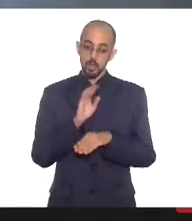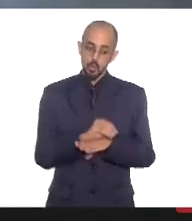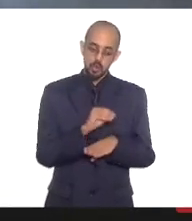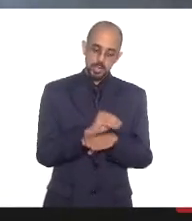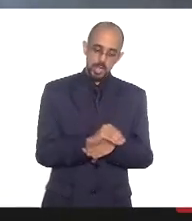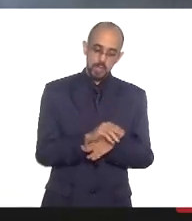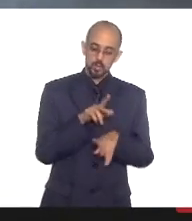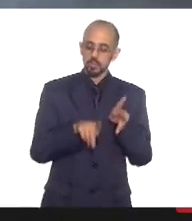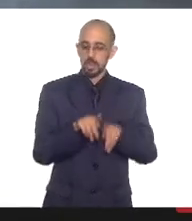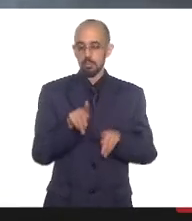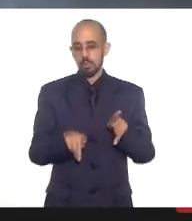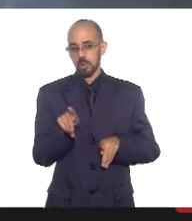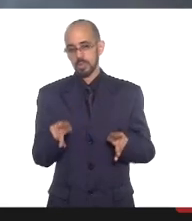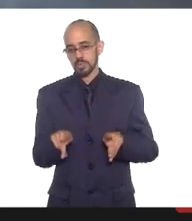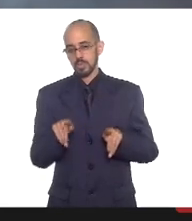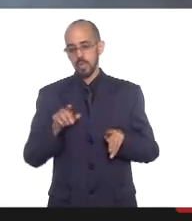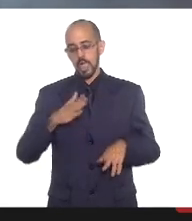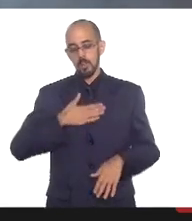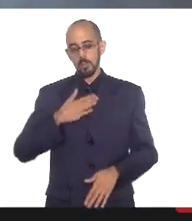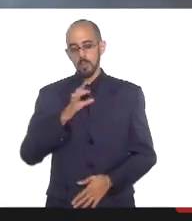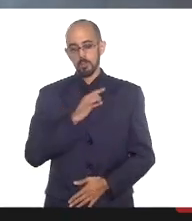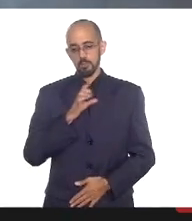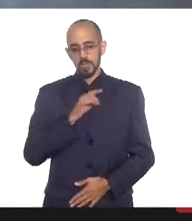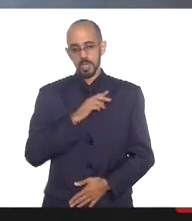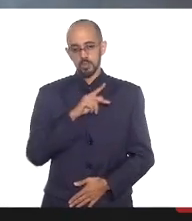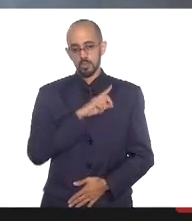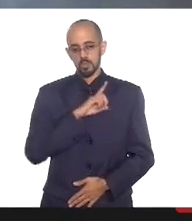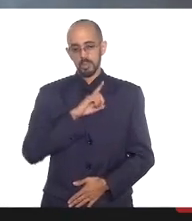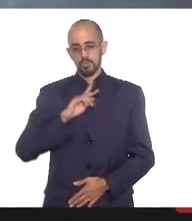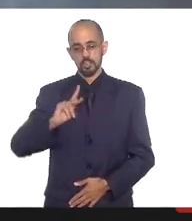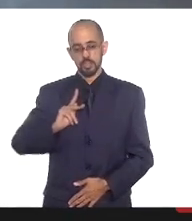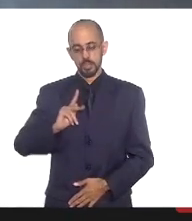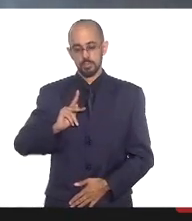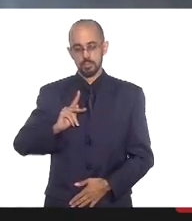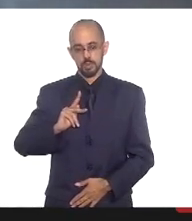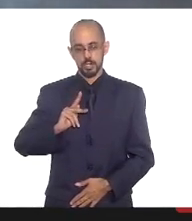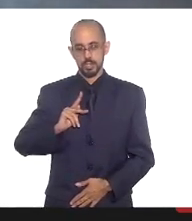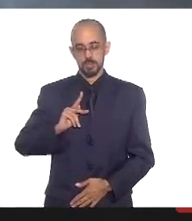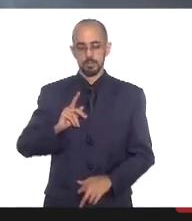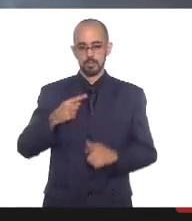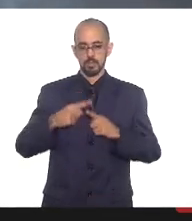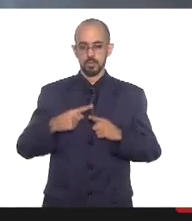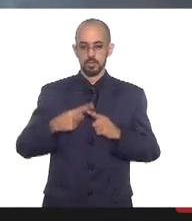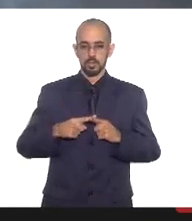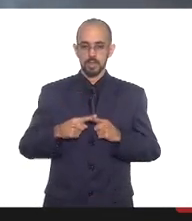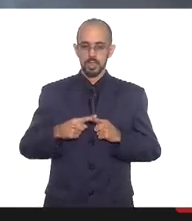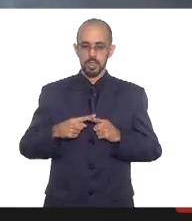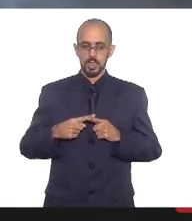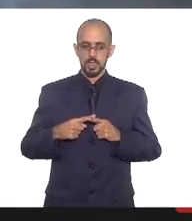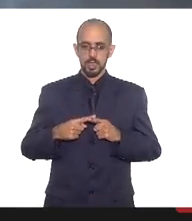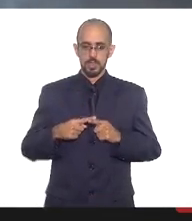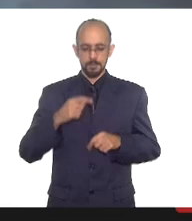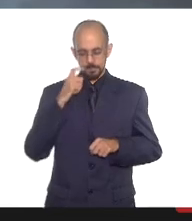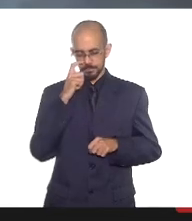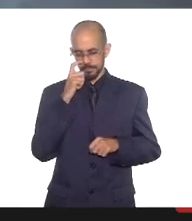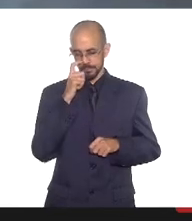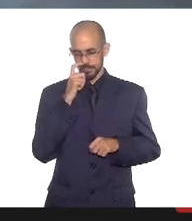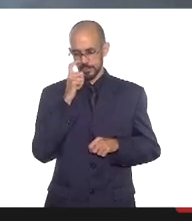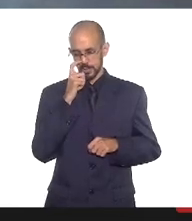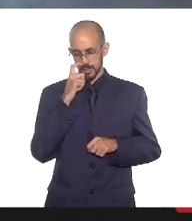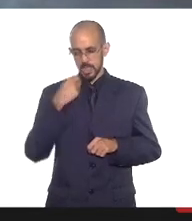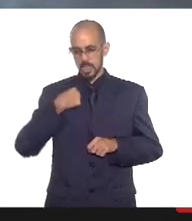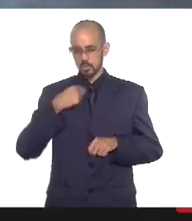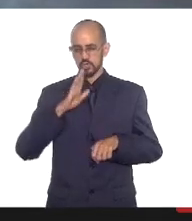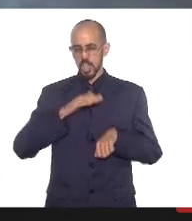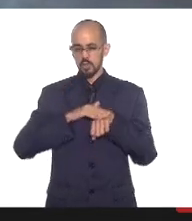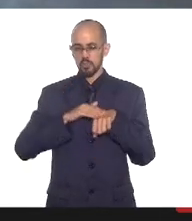Esse é o meu receio como defensora pública muito grande momento até porque Eu até comentei isso pastéis